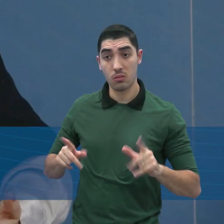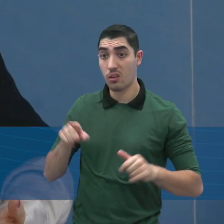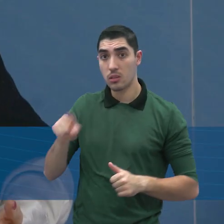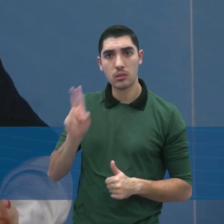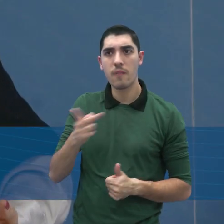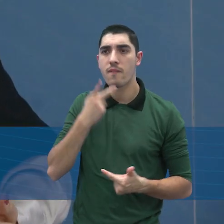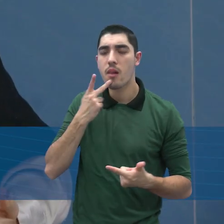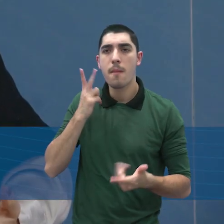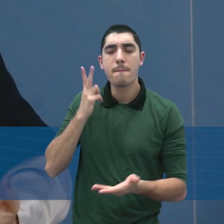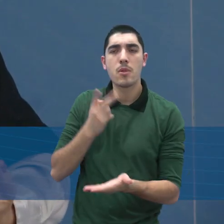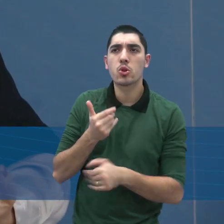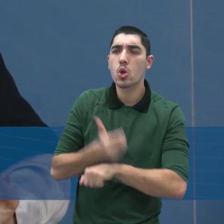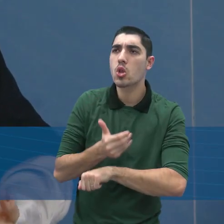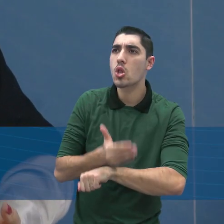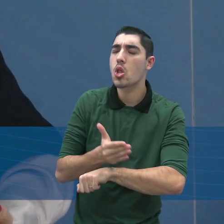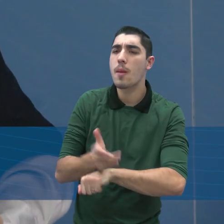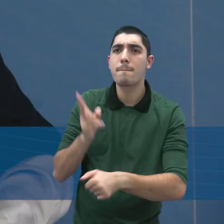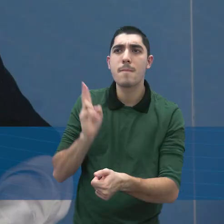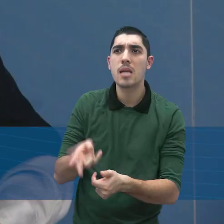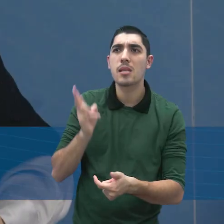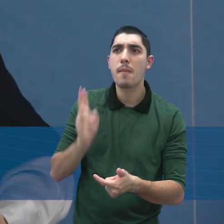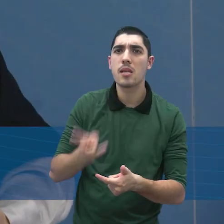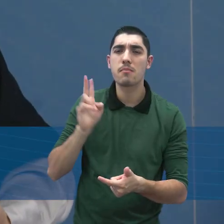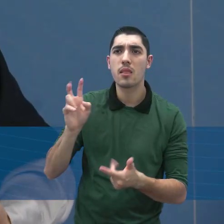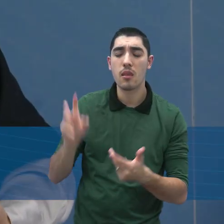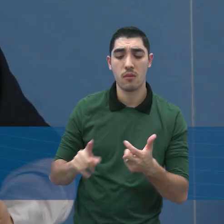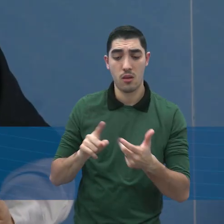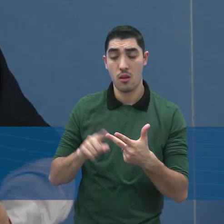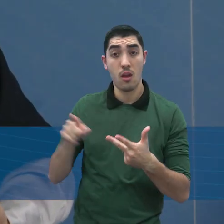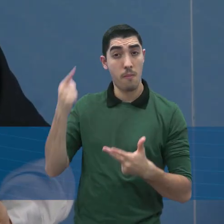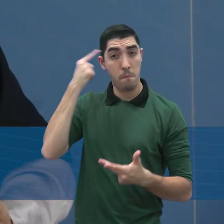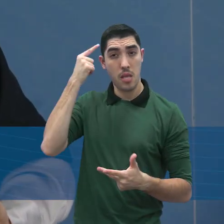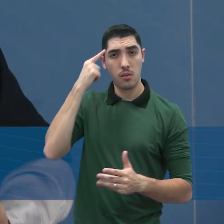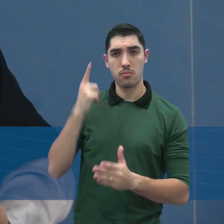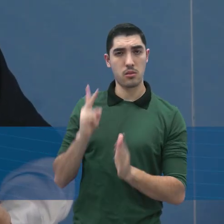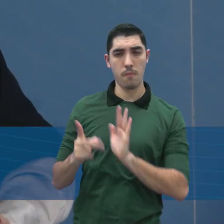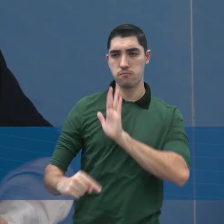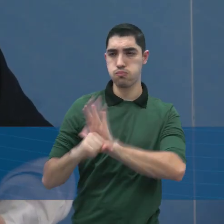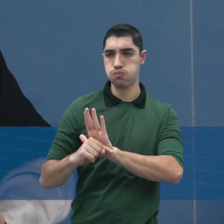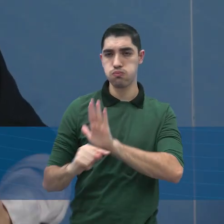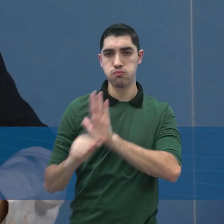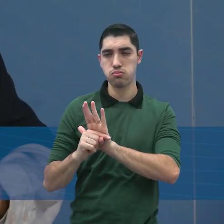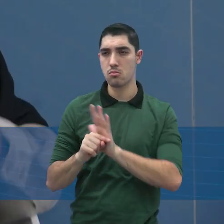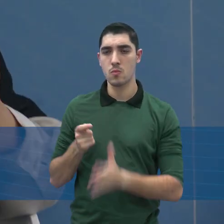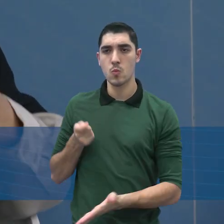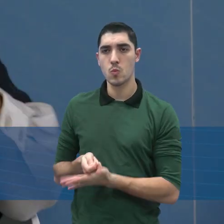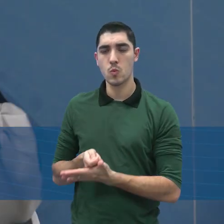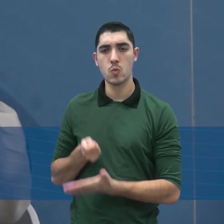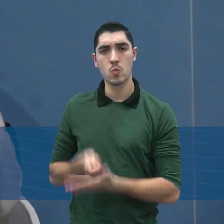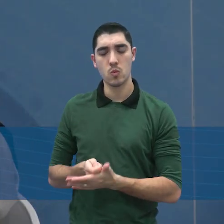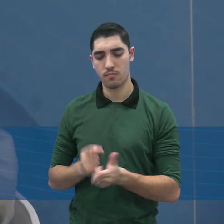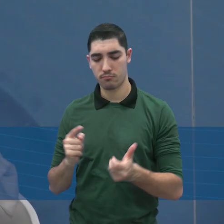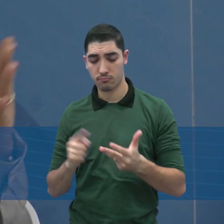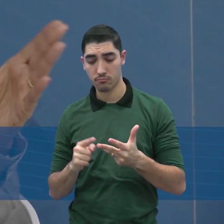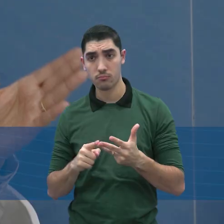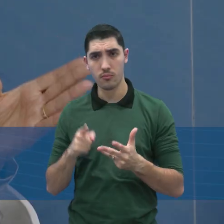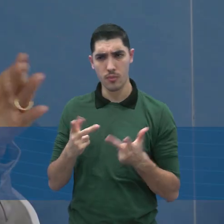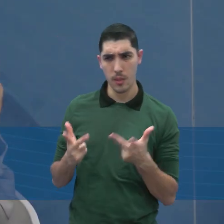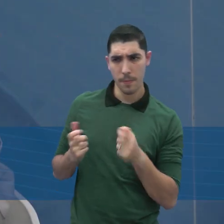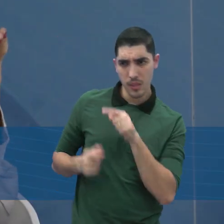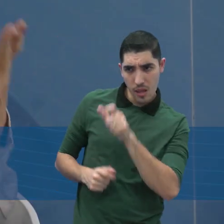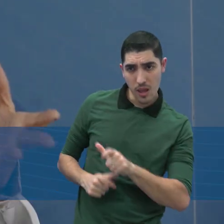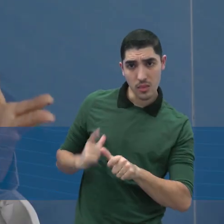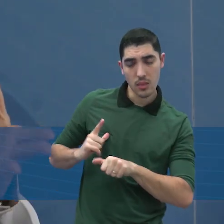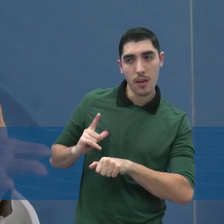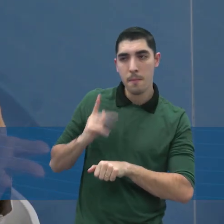só fala daquilo, pensamento rígido, alguns sinais de que a pessoa está